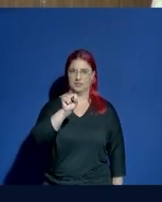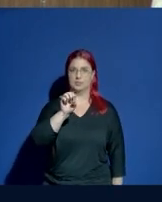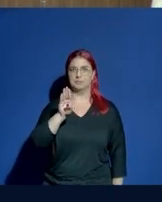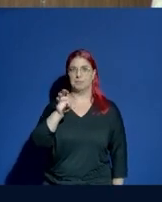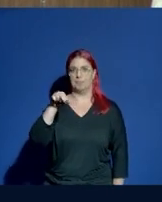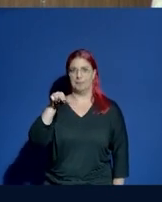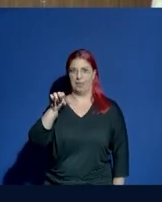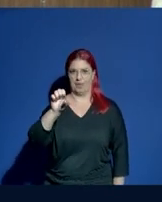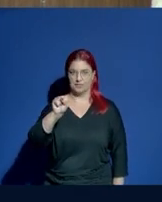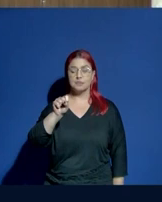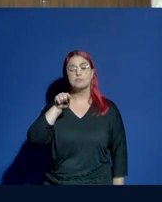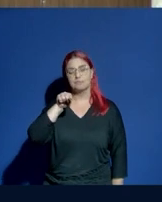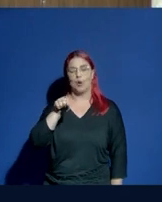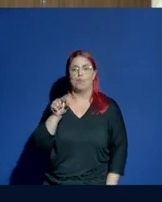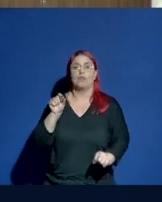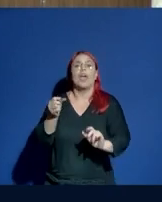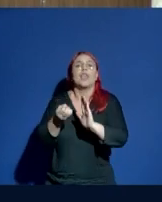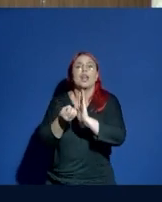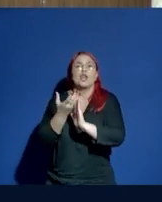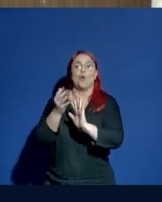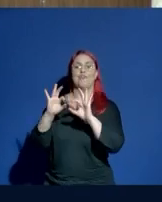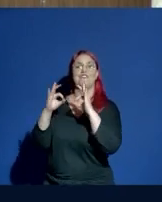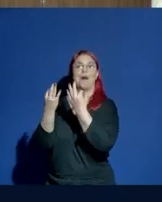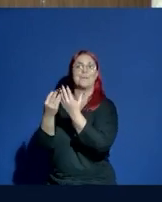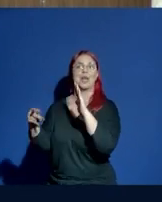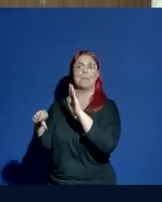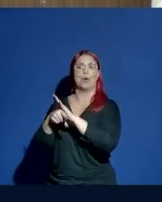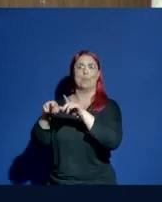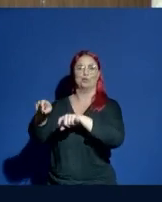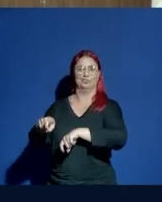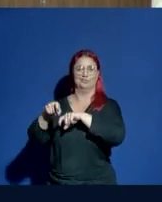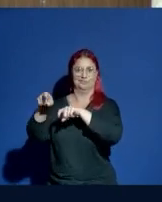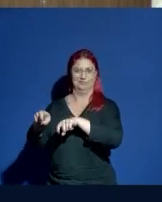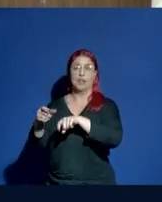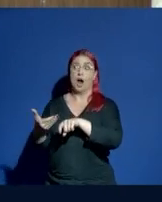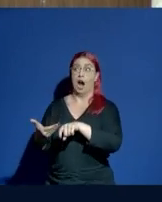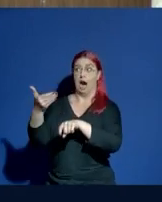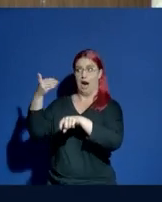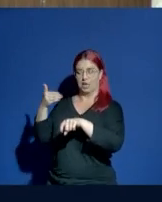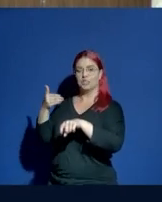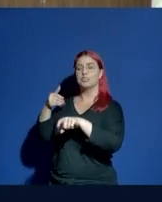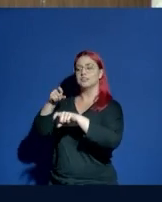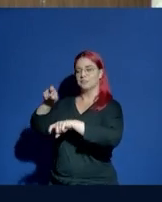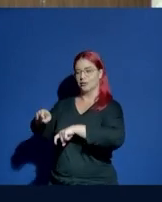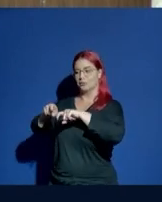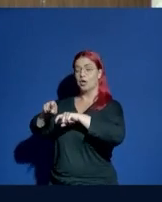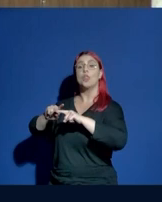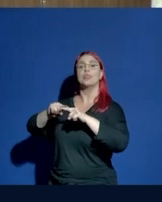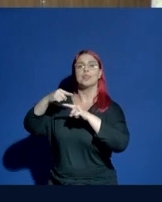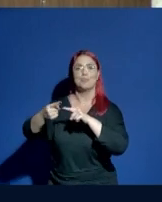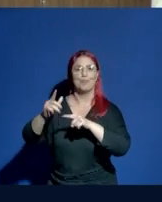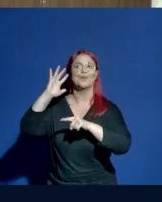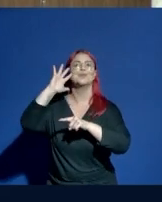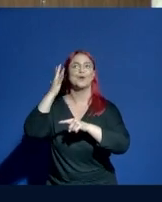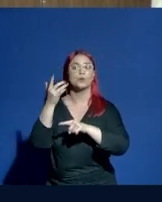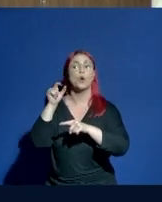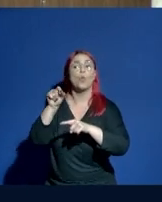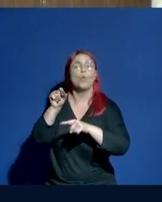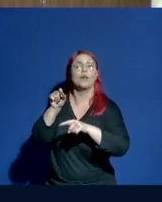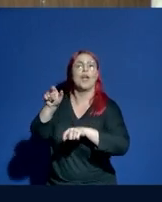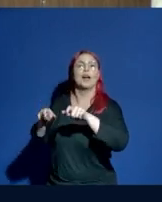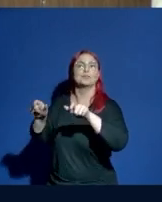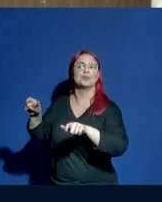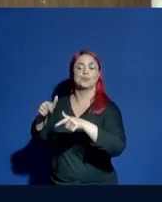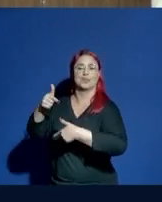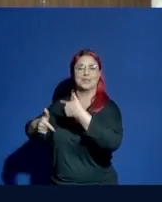em famílias de produtores então Eles nasceram antes de ser um negócio para ser uma solução do que os produtores precisavam para suas